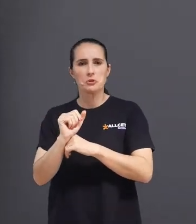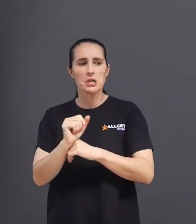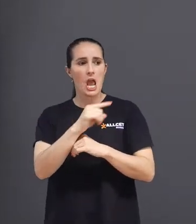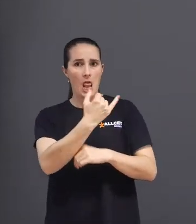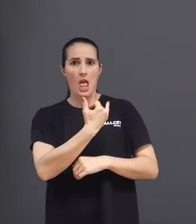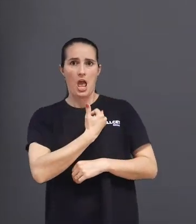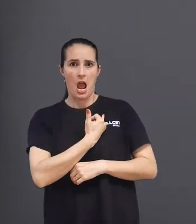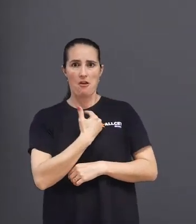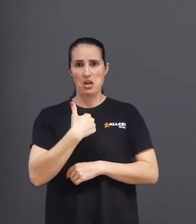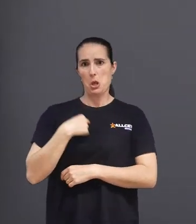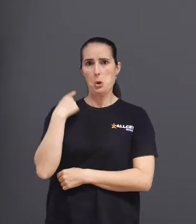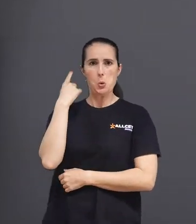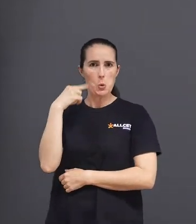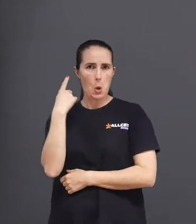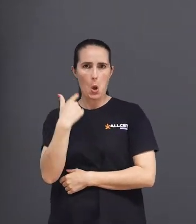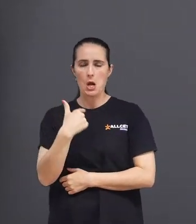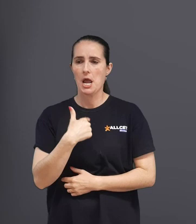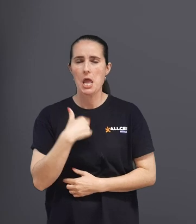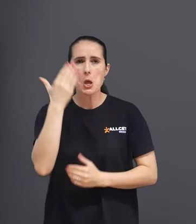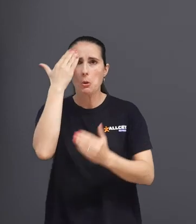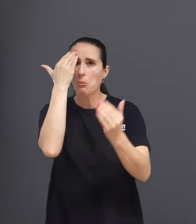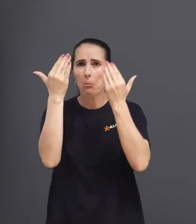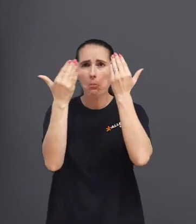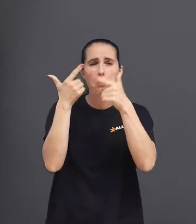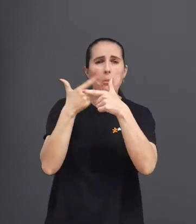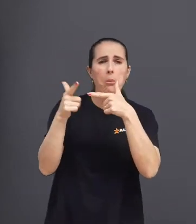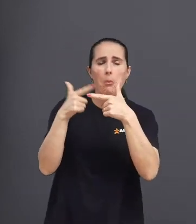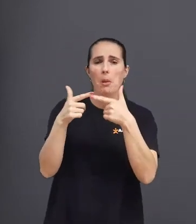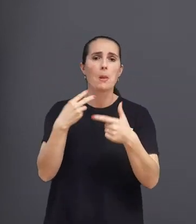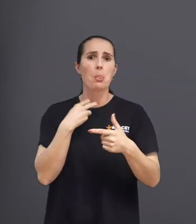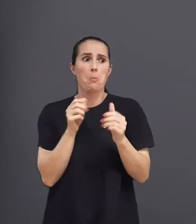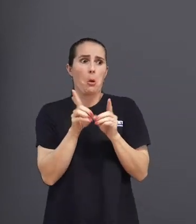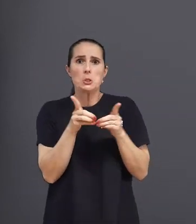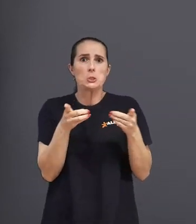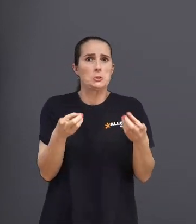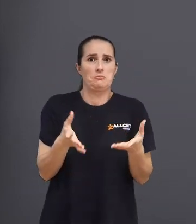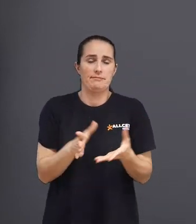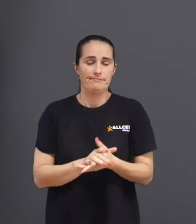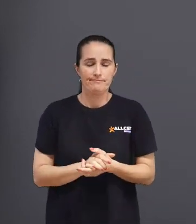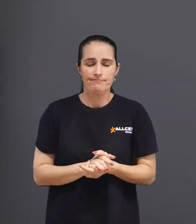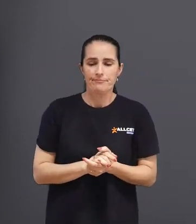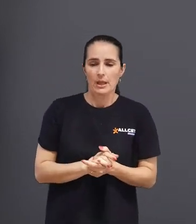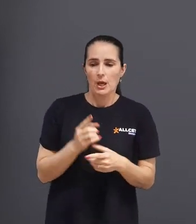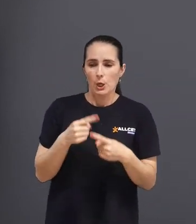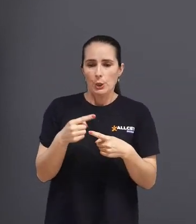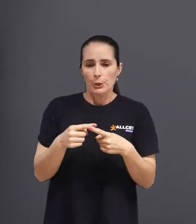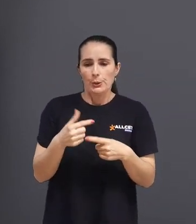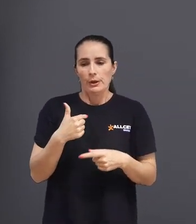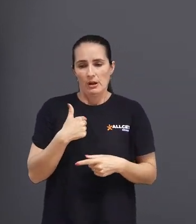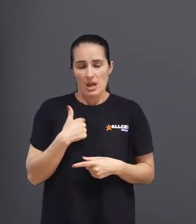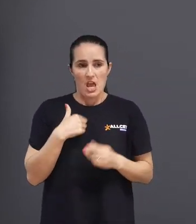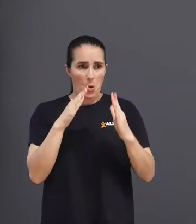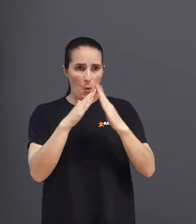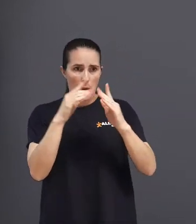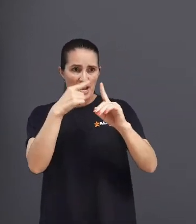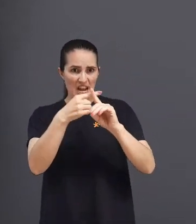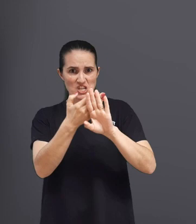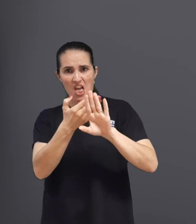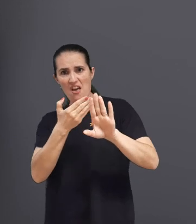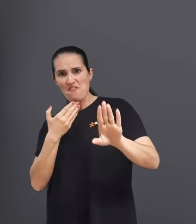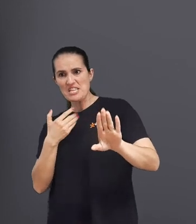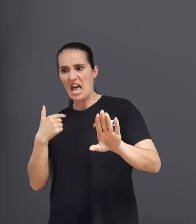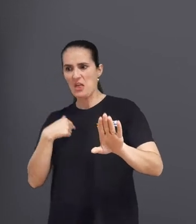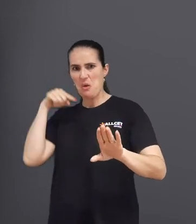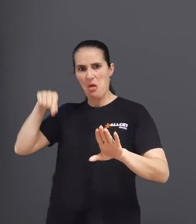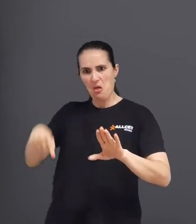nunca falou, sempre foram muito discretos, então... E ele falou,